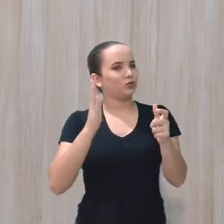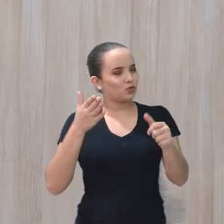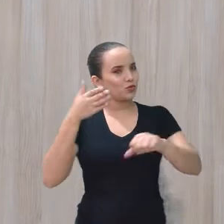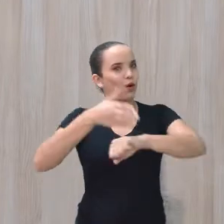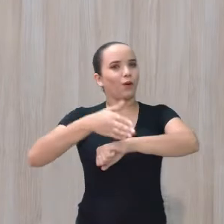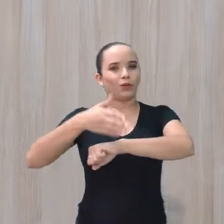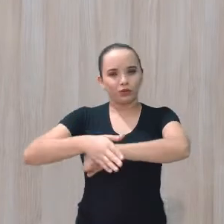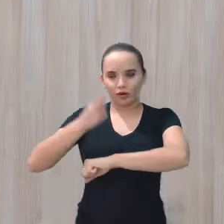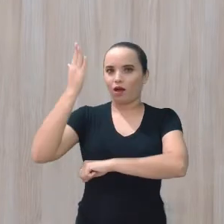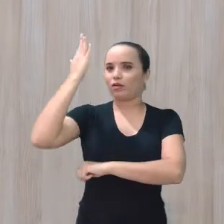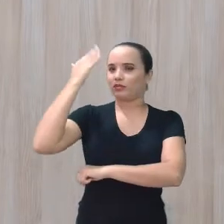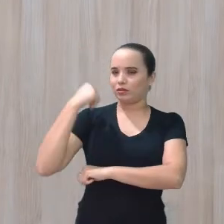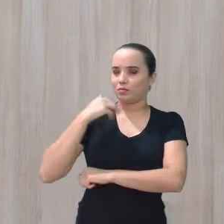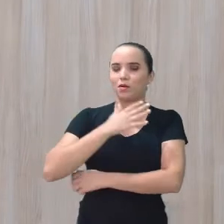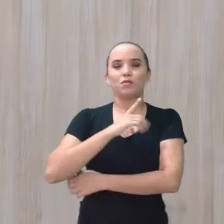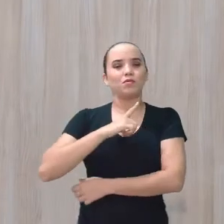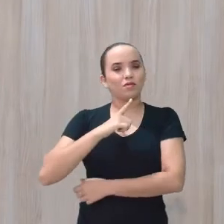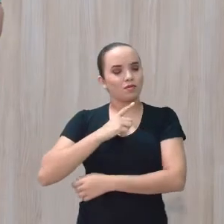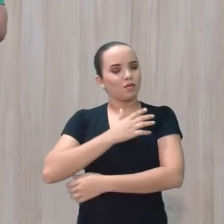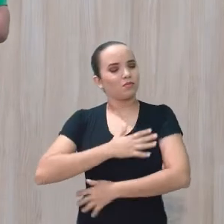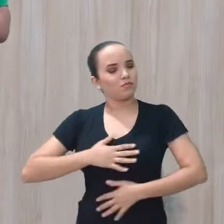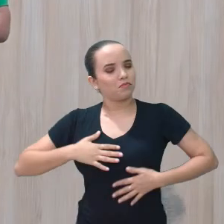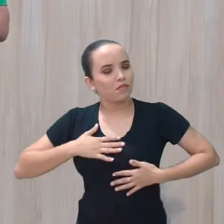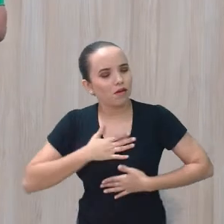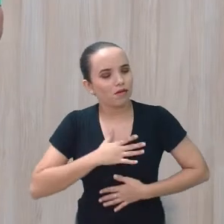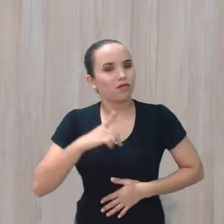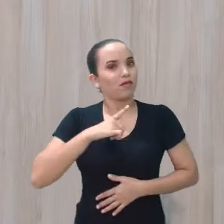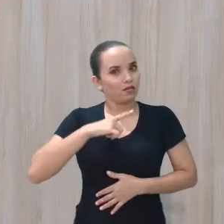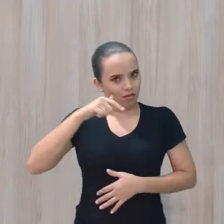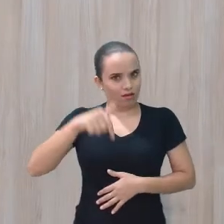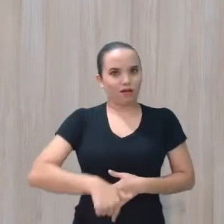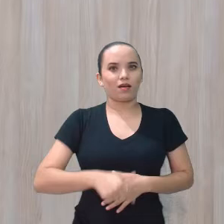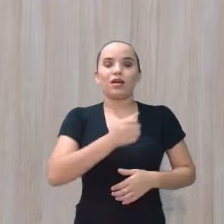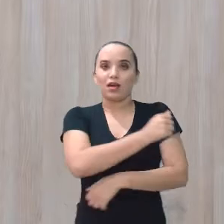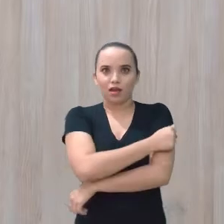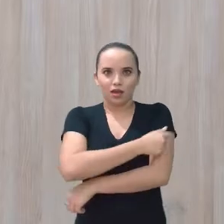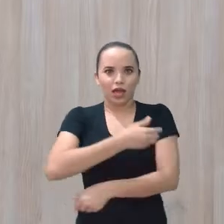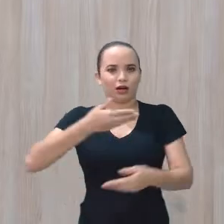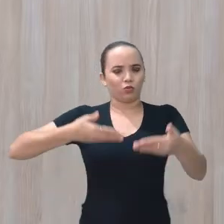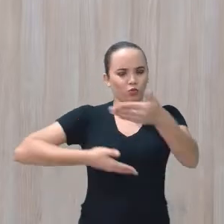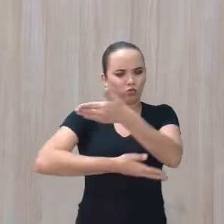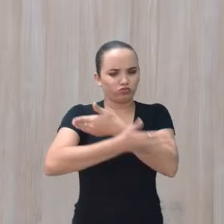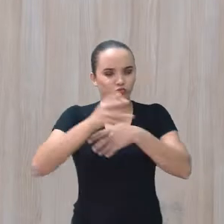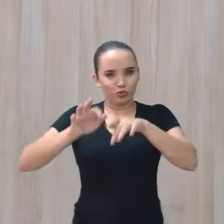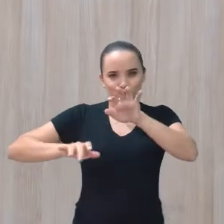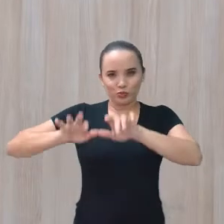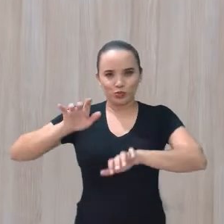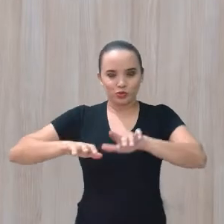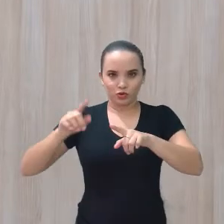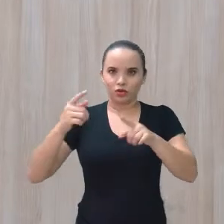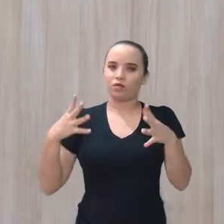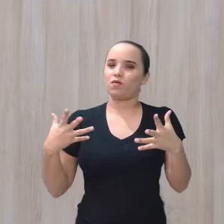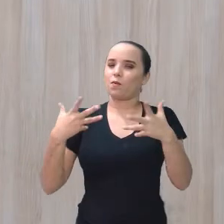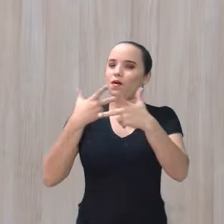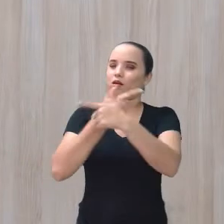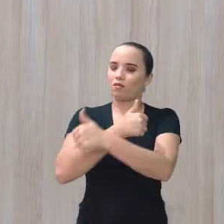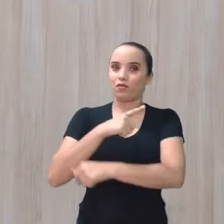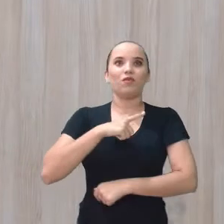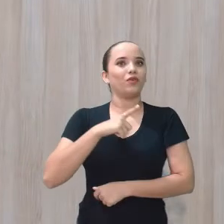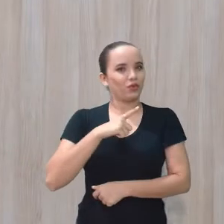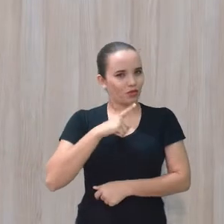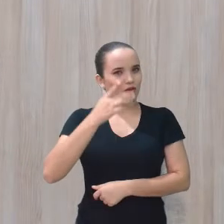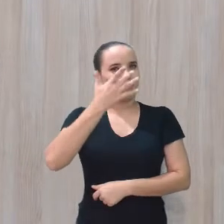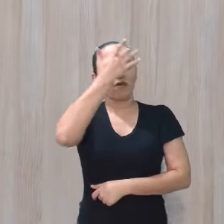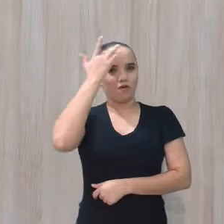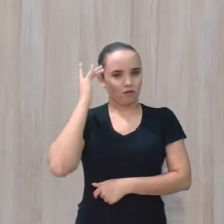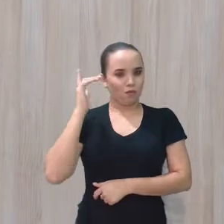privilégio de ter alunos aqui interagindo já no chat. A aula passada foi maravilhosa, teve pessoas no chat. Então eu